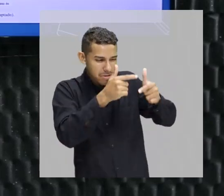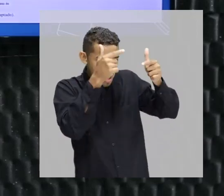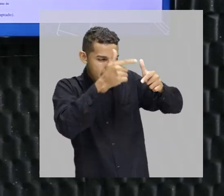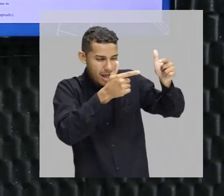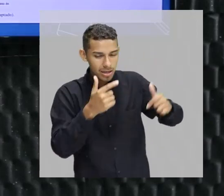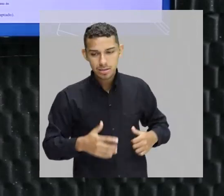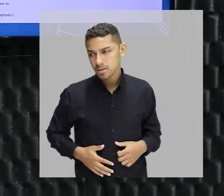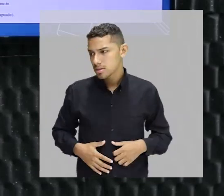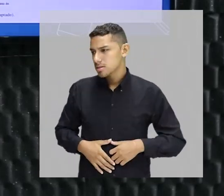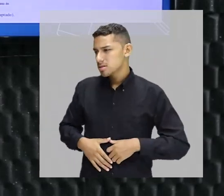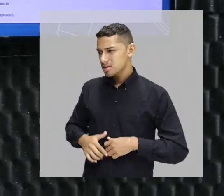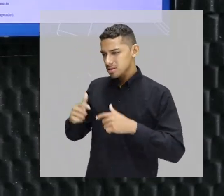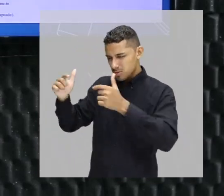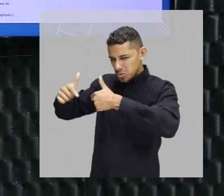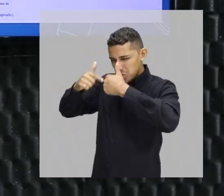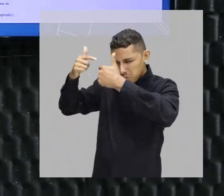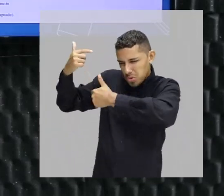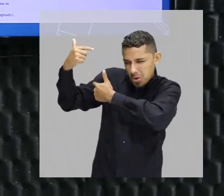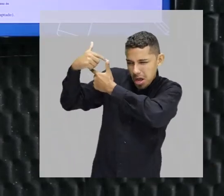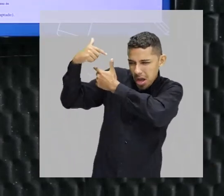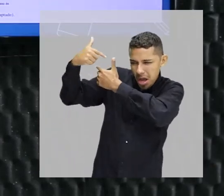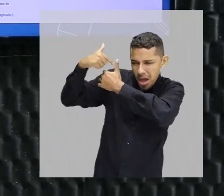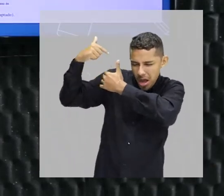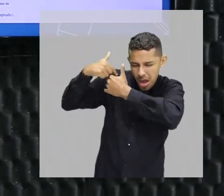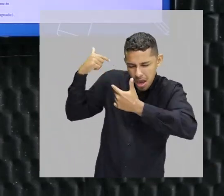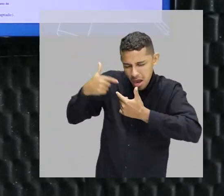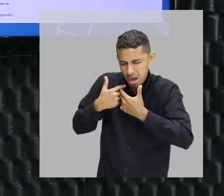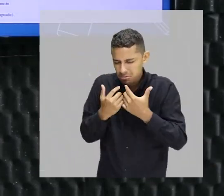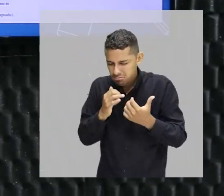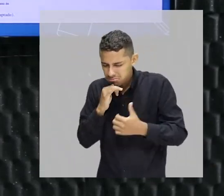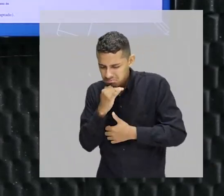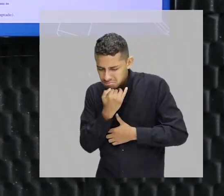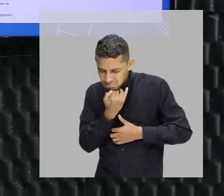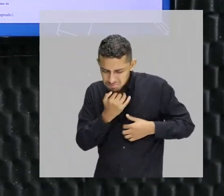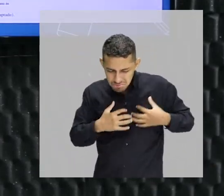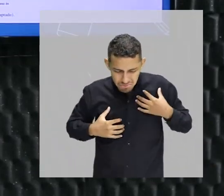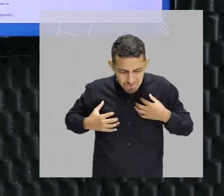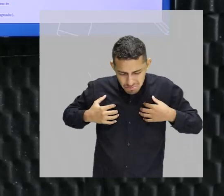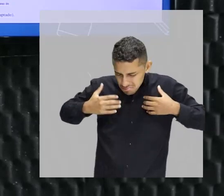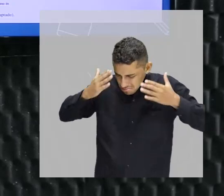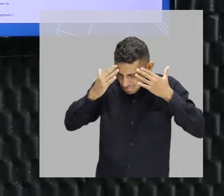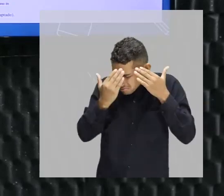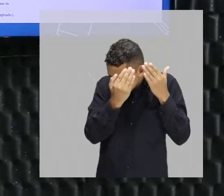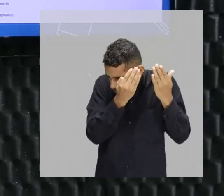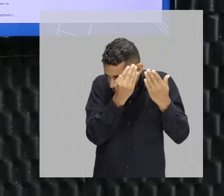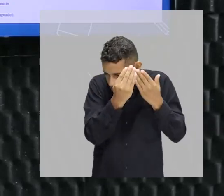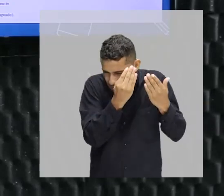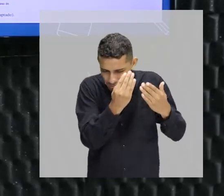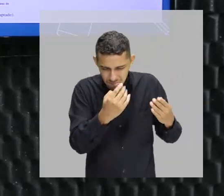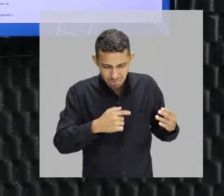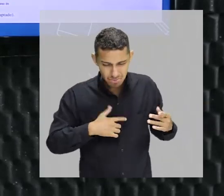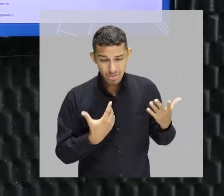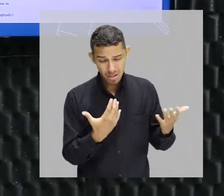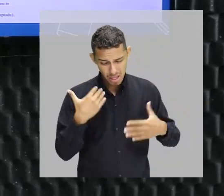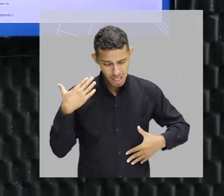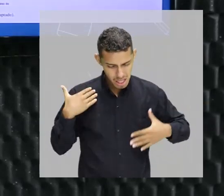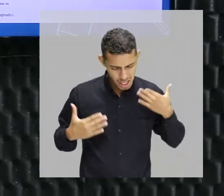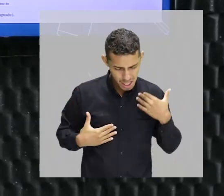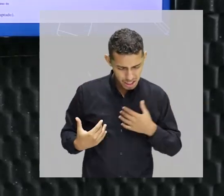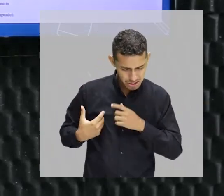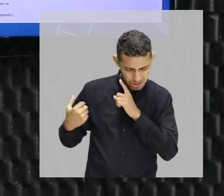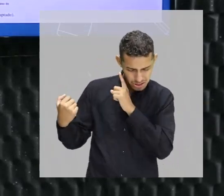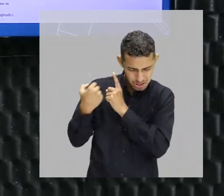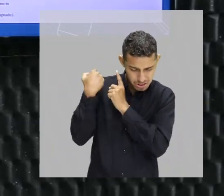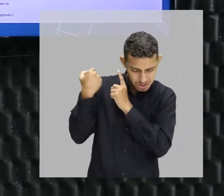que ela provoca o desconforto, que ela machuca, que ela traz consequências psicológicas e muitas vezes até consequências físicas,